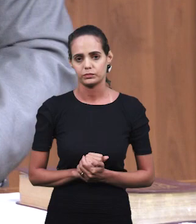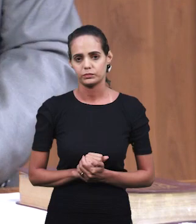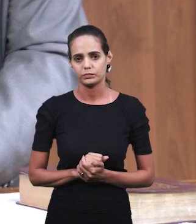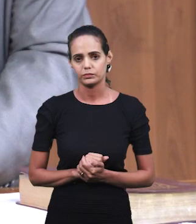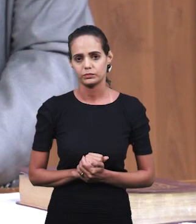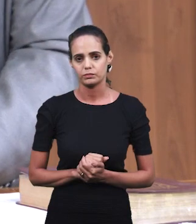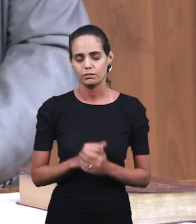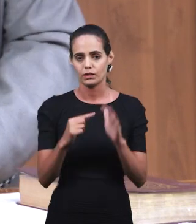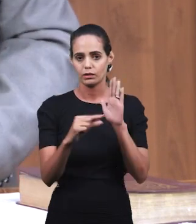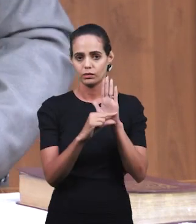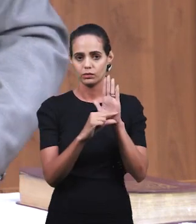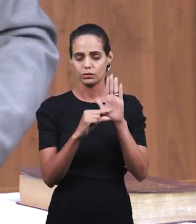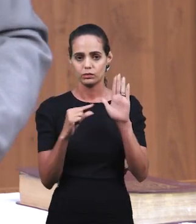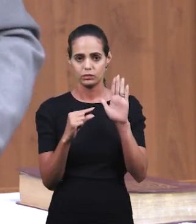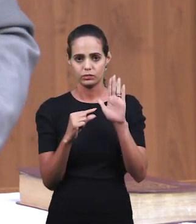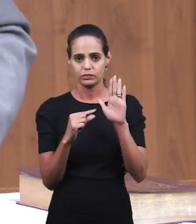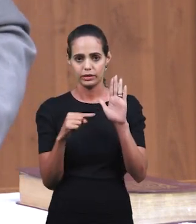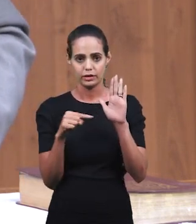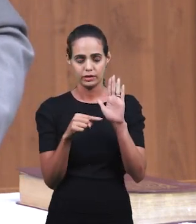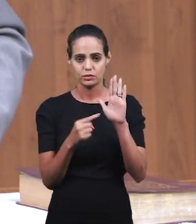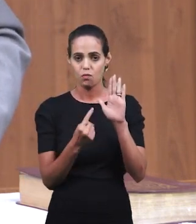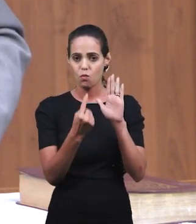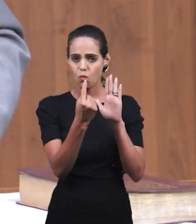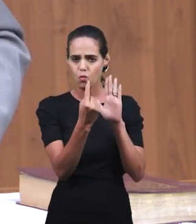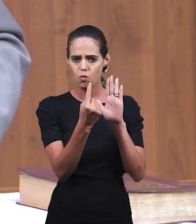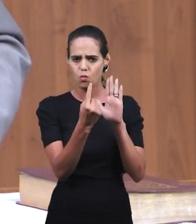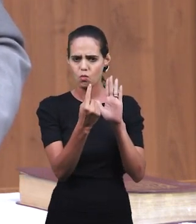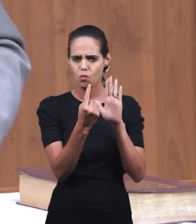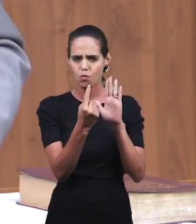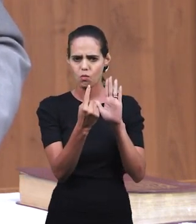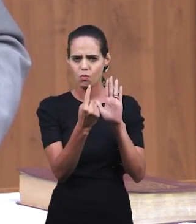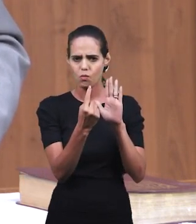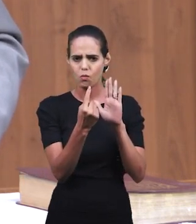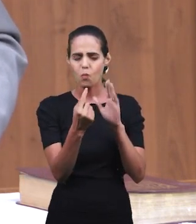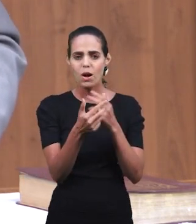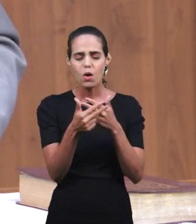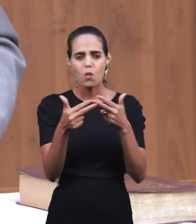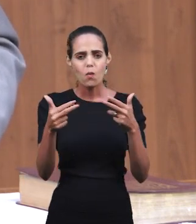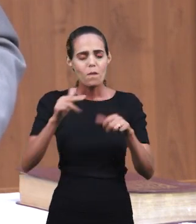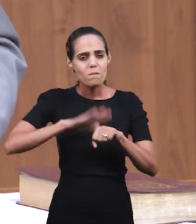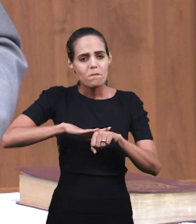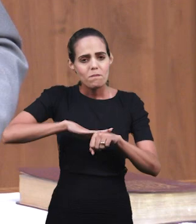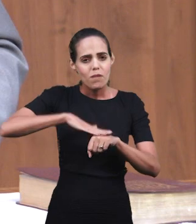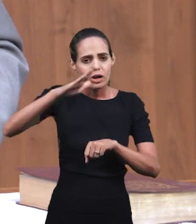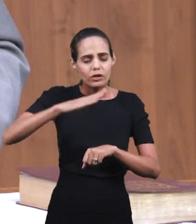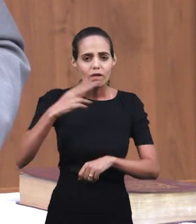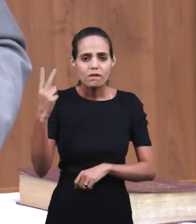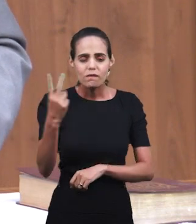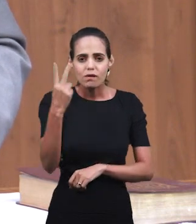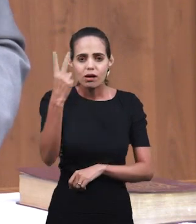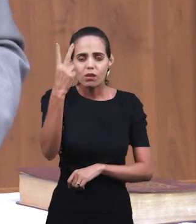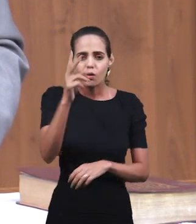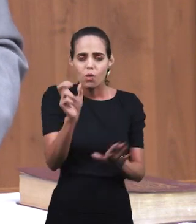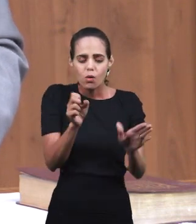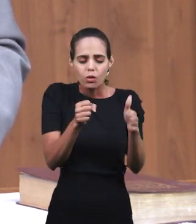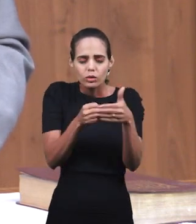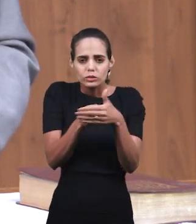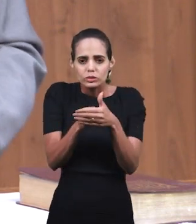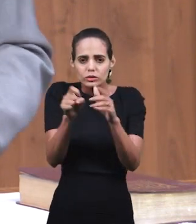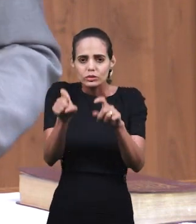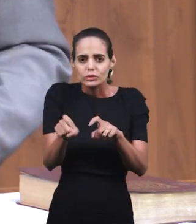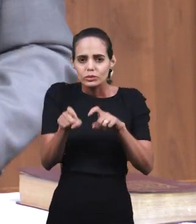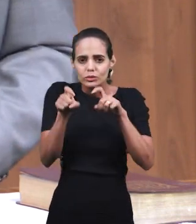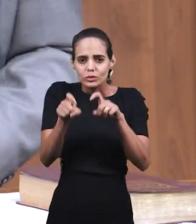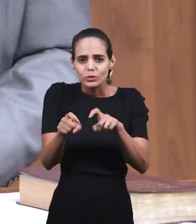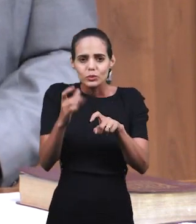seguinte, que fala sobre um item de maior valor. O tesouro escondido no campo, qual era o item de maior valor? E